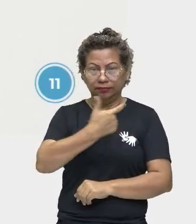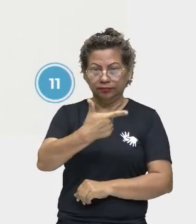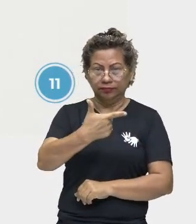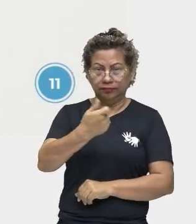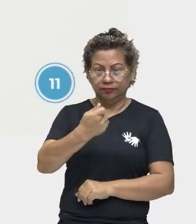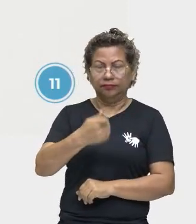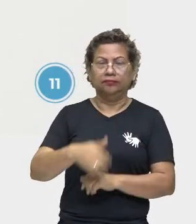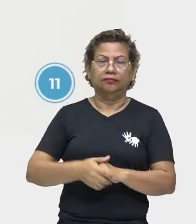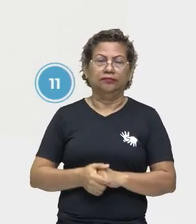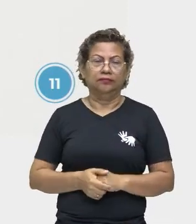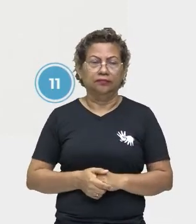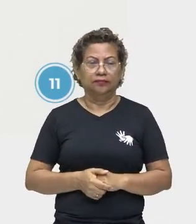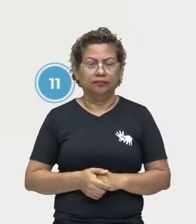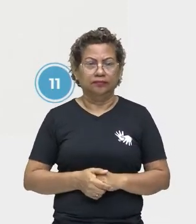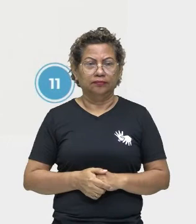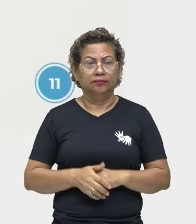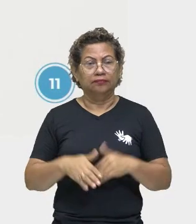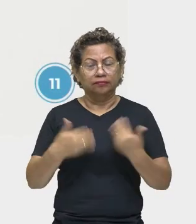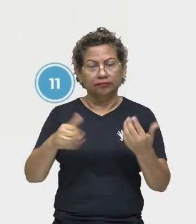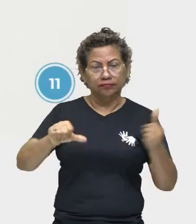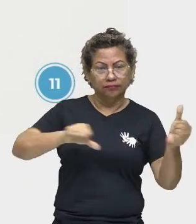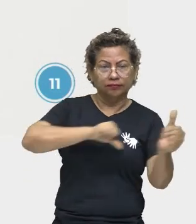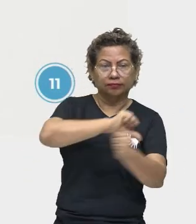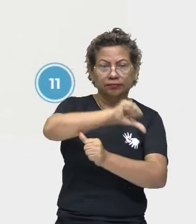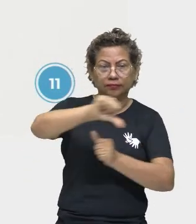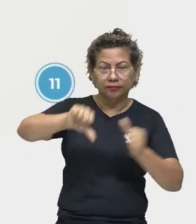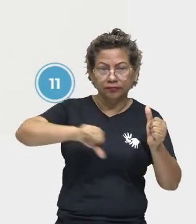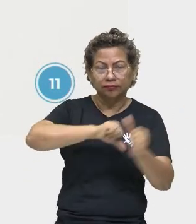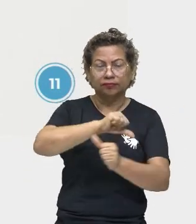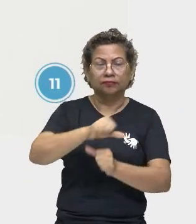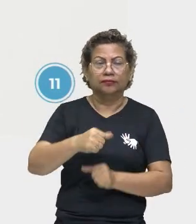está dividindo, passa para cá, multiplicando.